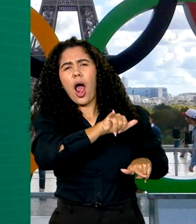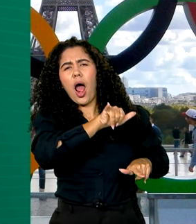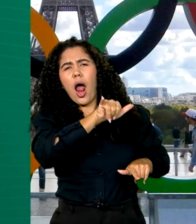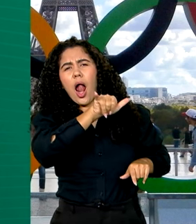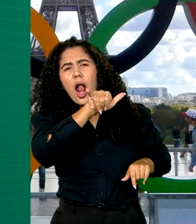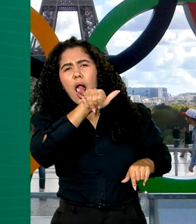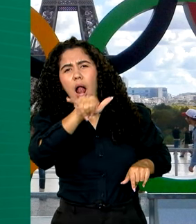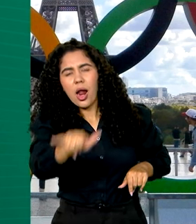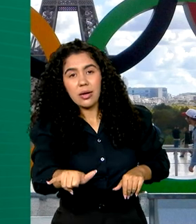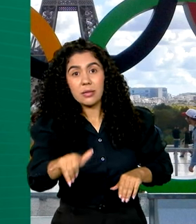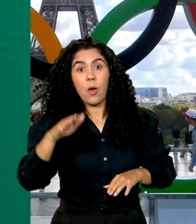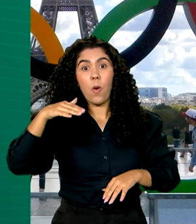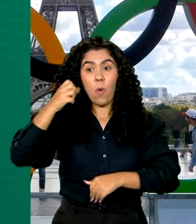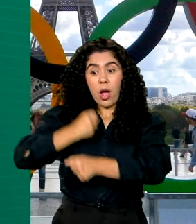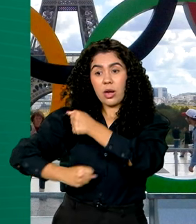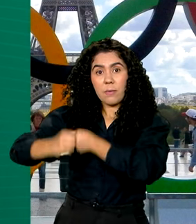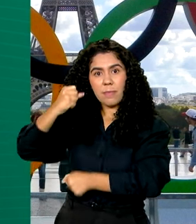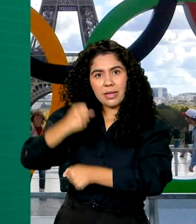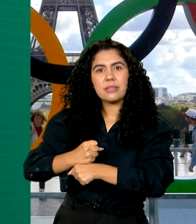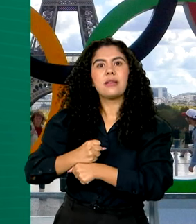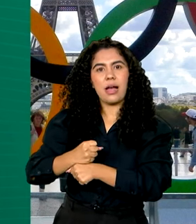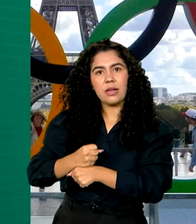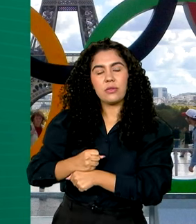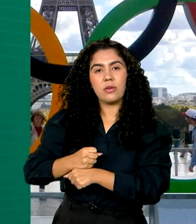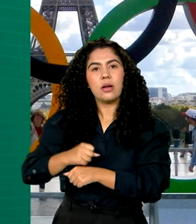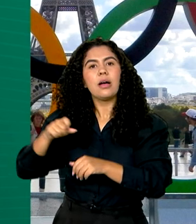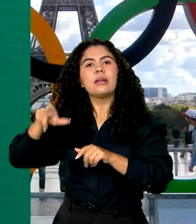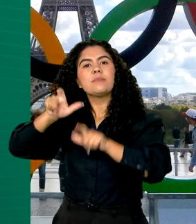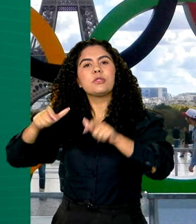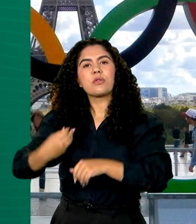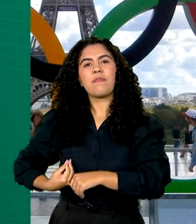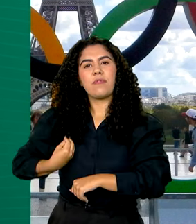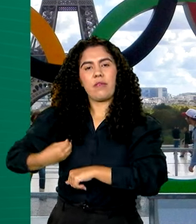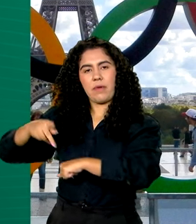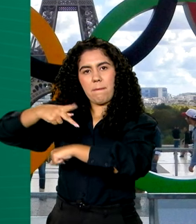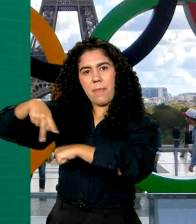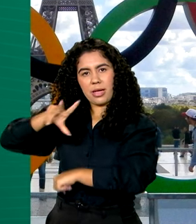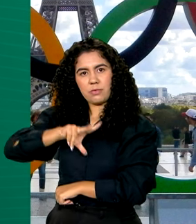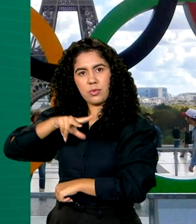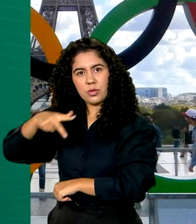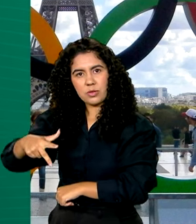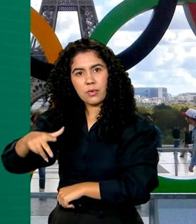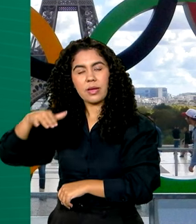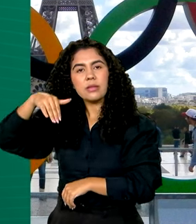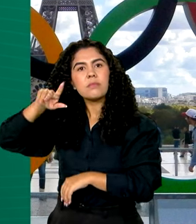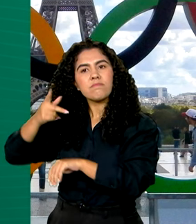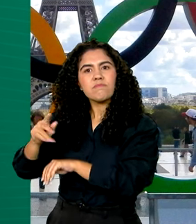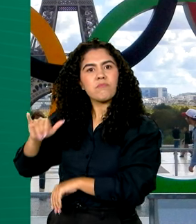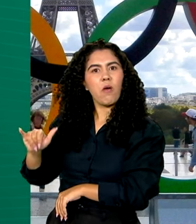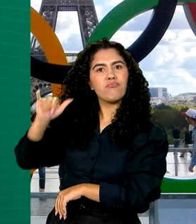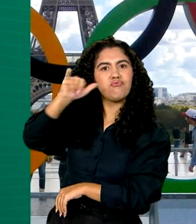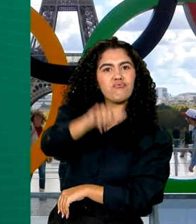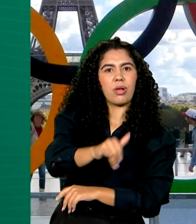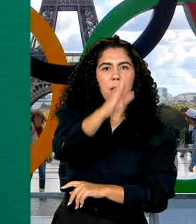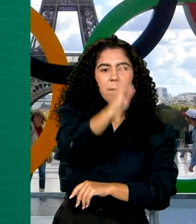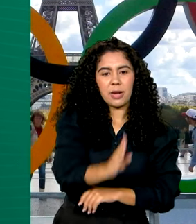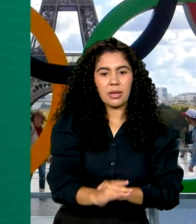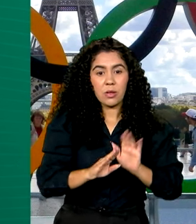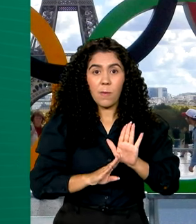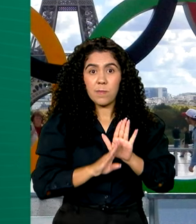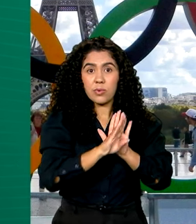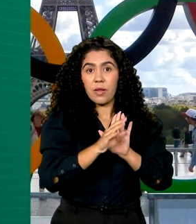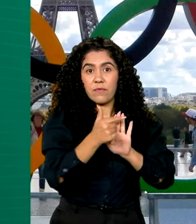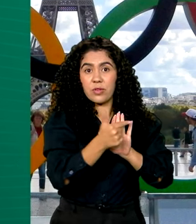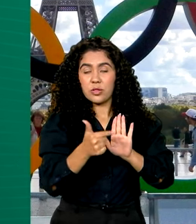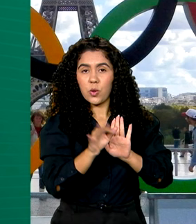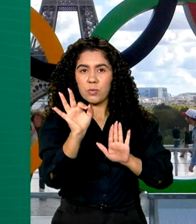mais procurado no ano passado pelos portugueses, com 182 mil desembarques, um aumento de quase